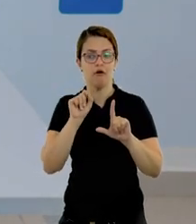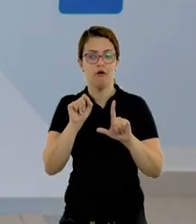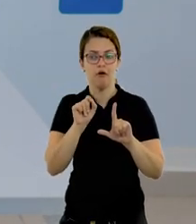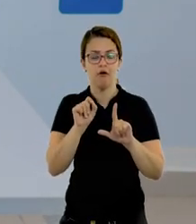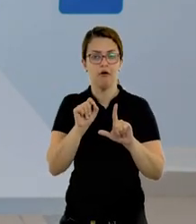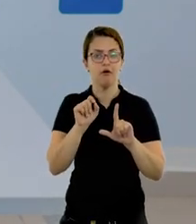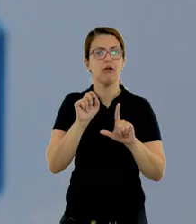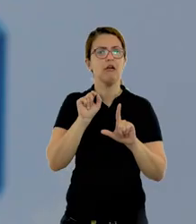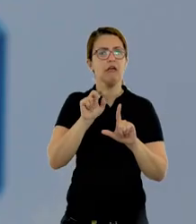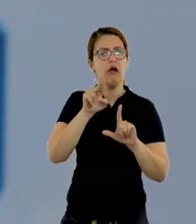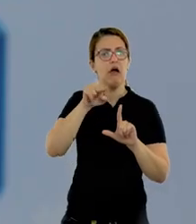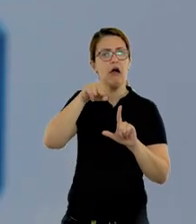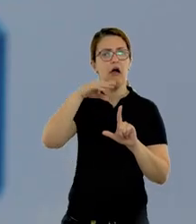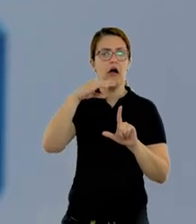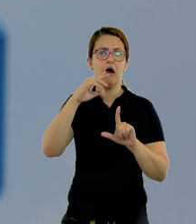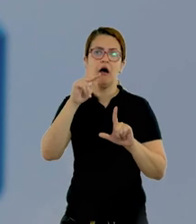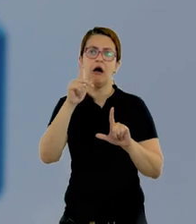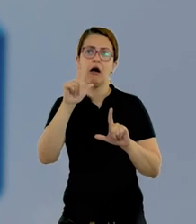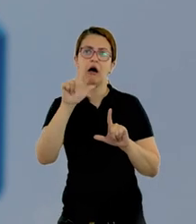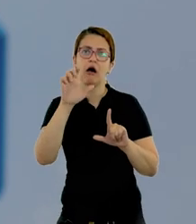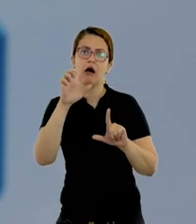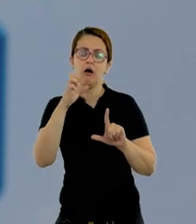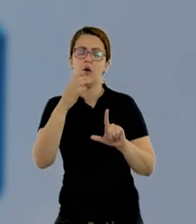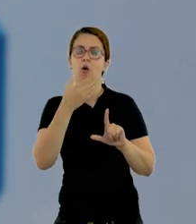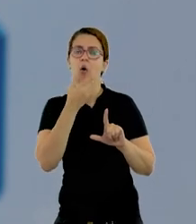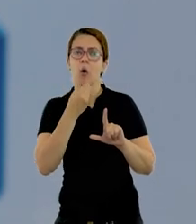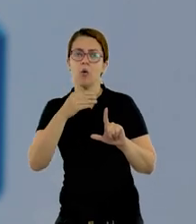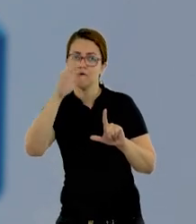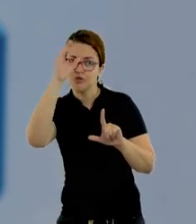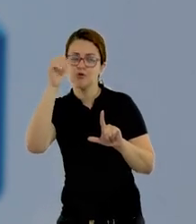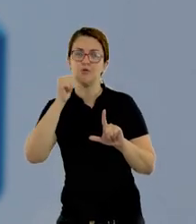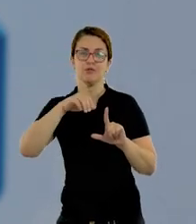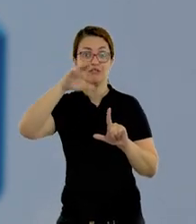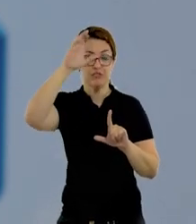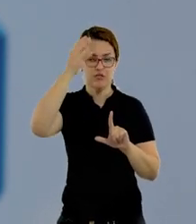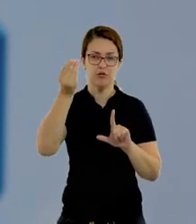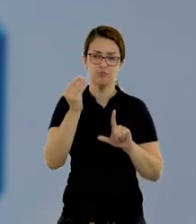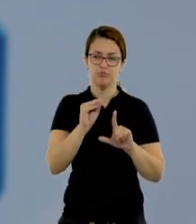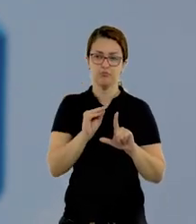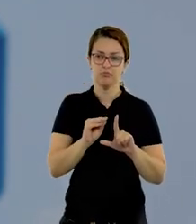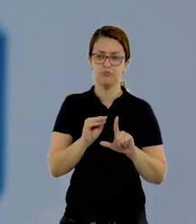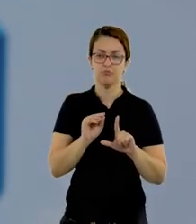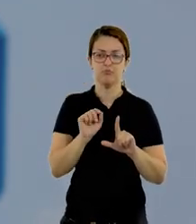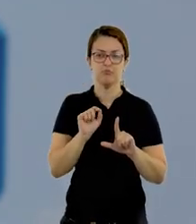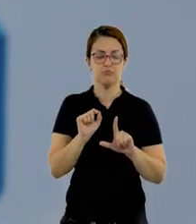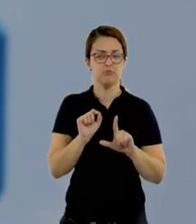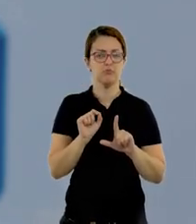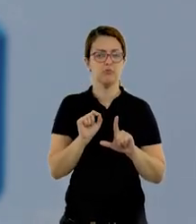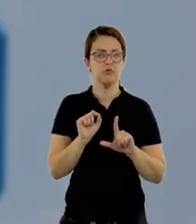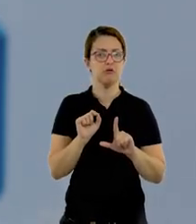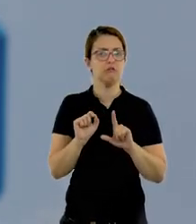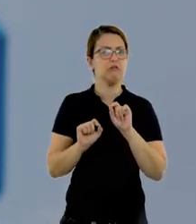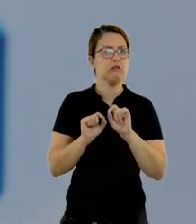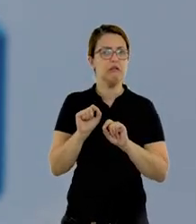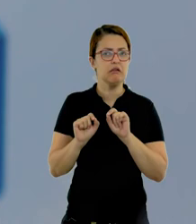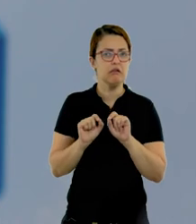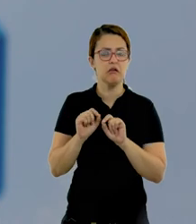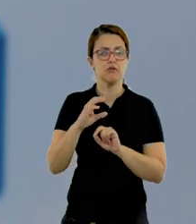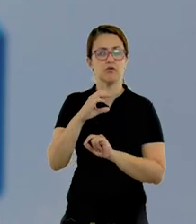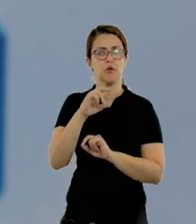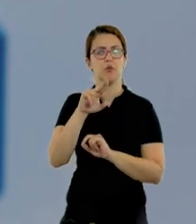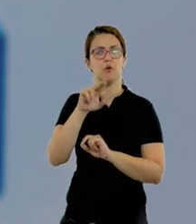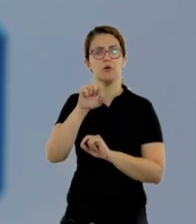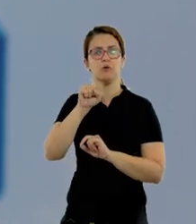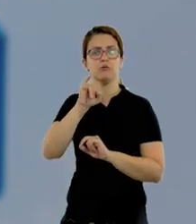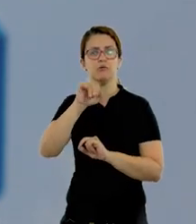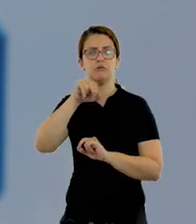avô. Quem é o seu uncle, seu tio. Quem é a sua aunt, sua tia. What about your cousin? E quanto aos